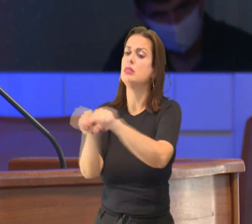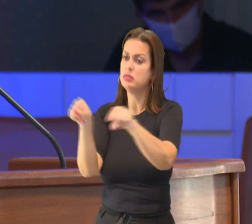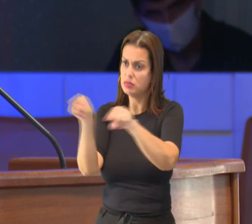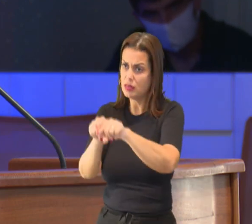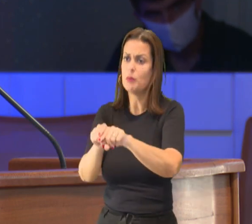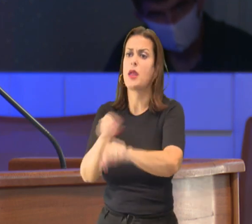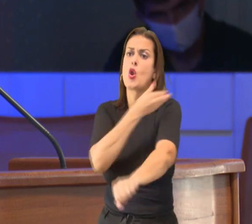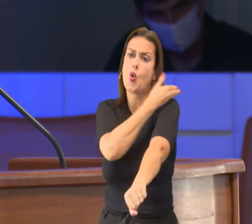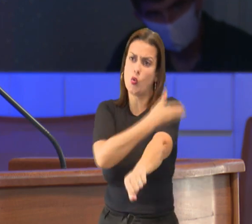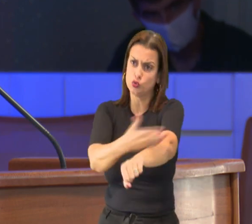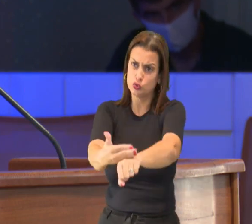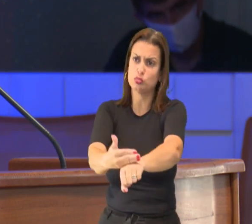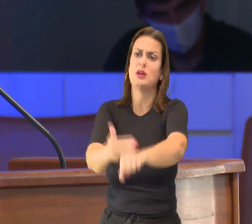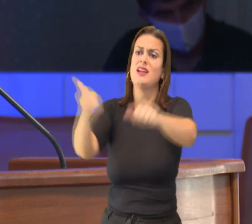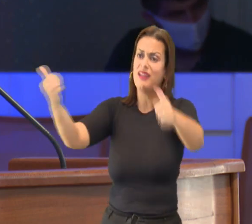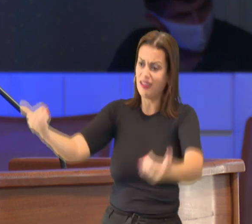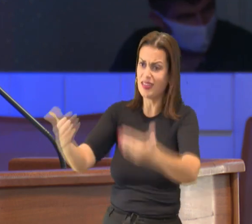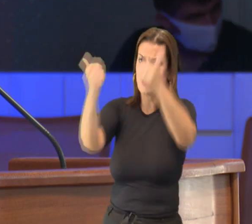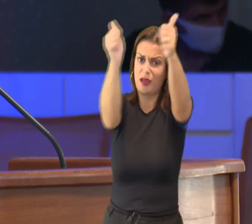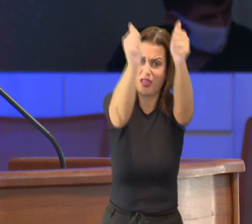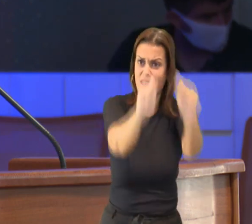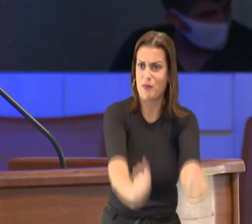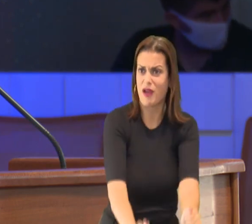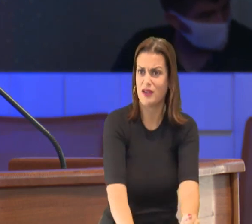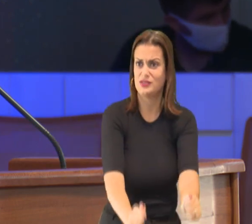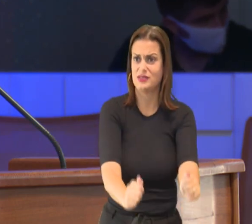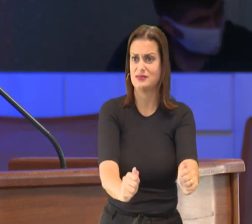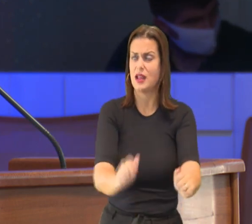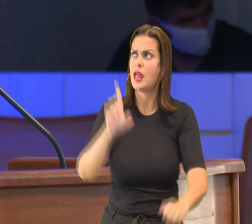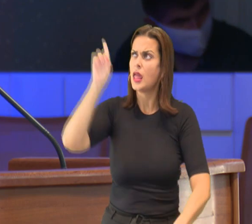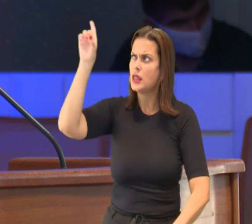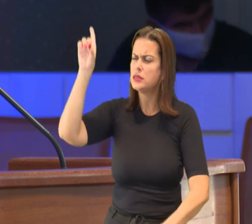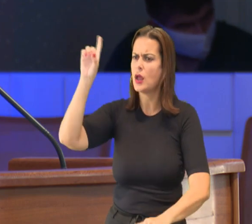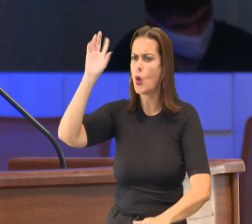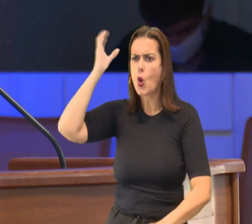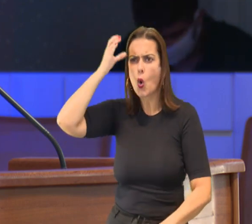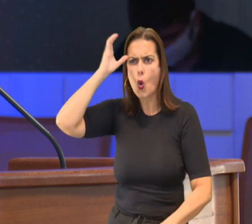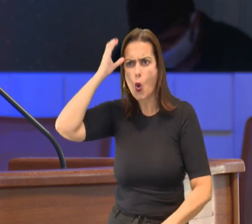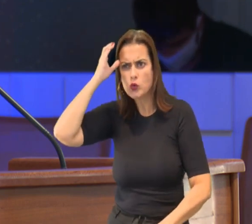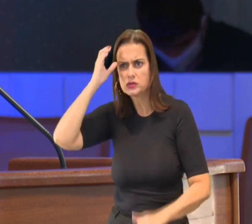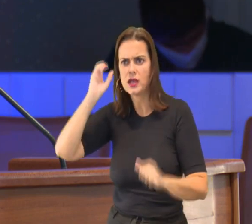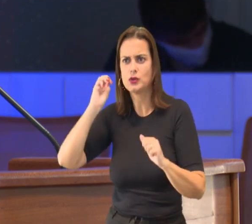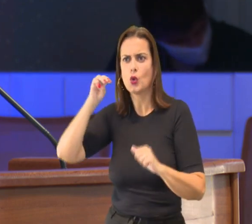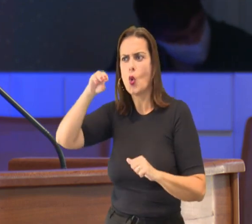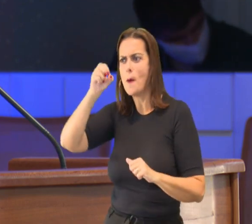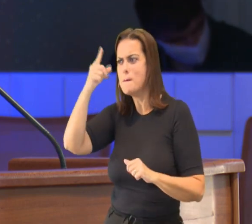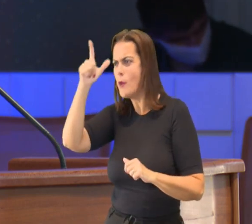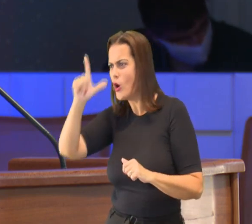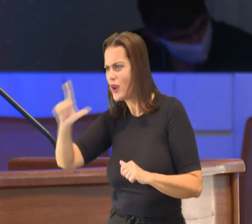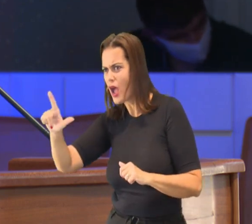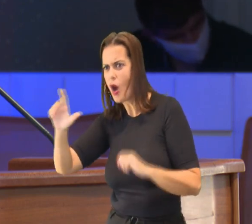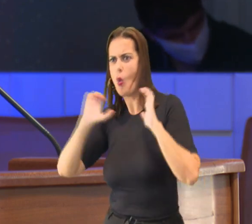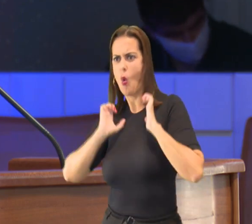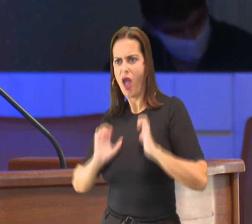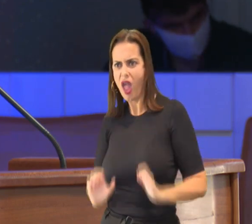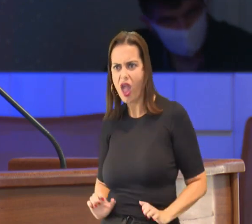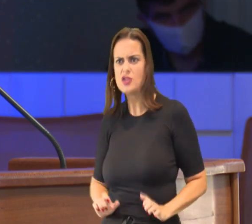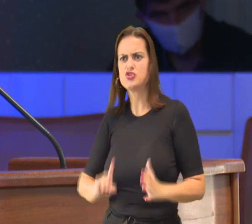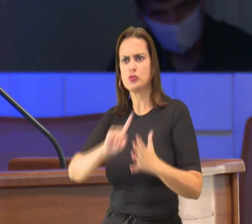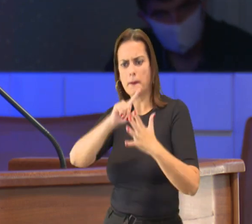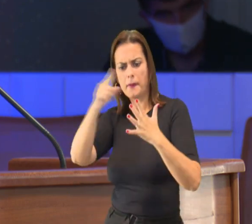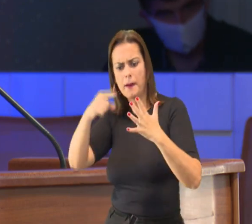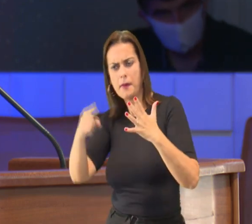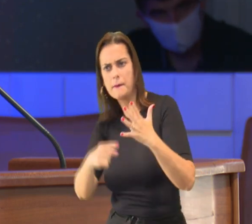seus deuses. E Deus vai apurando e vai trazendo conceitos morais, conceitos éticos, conceitos para